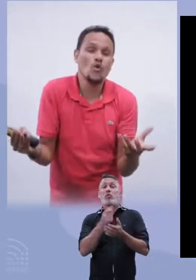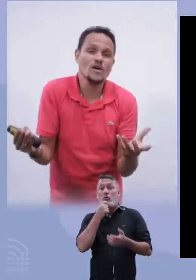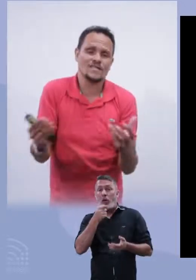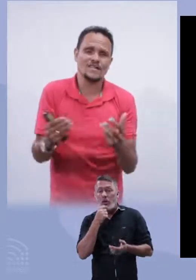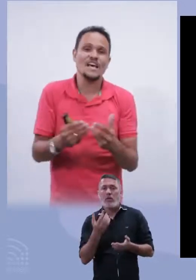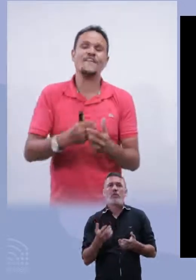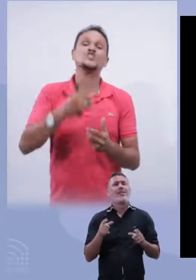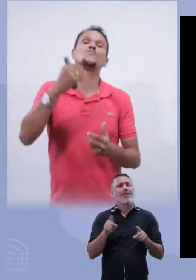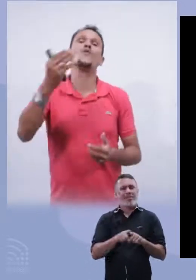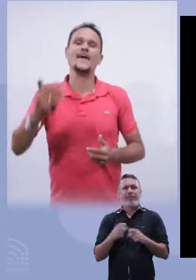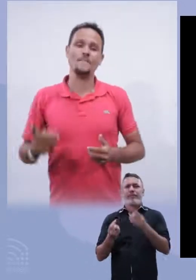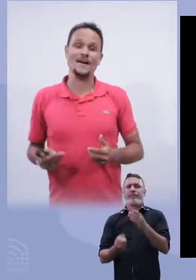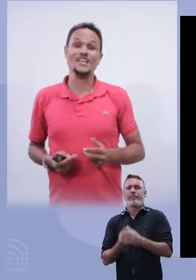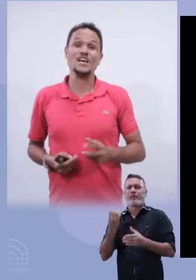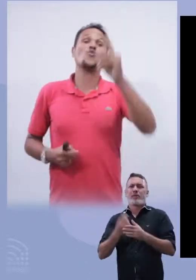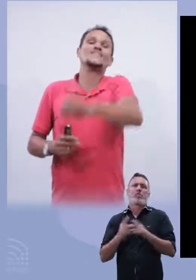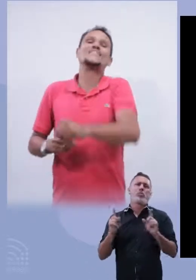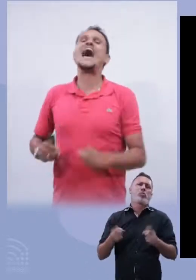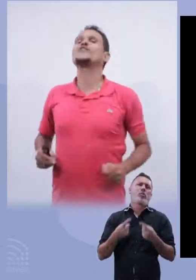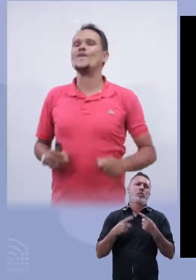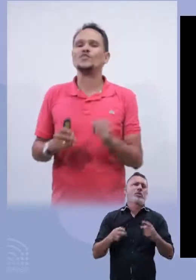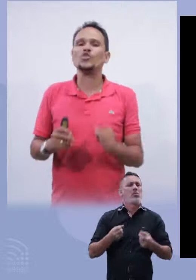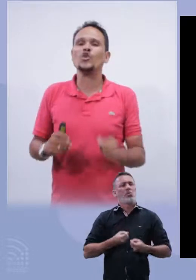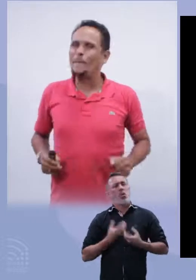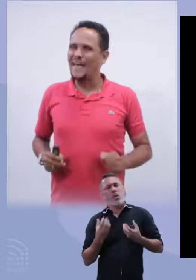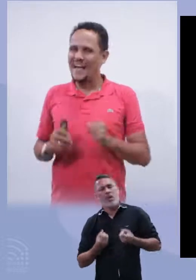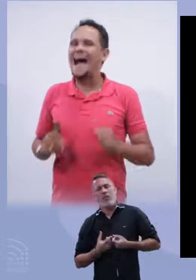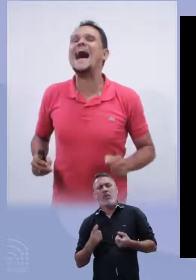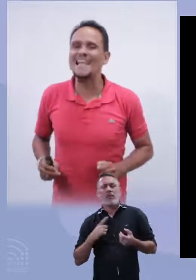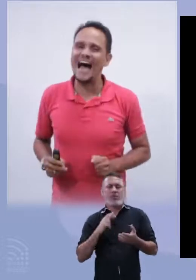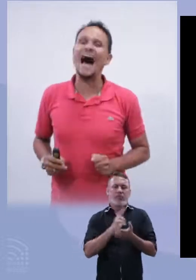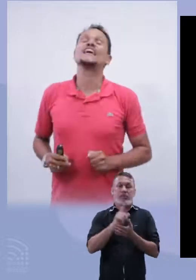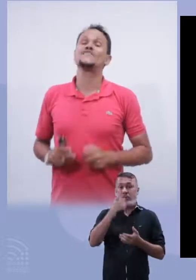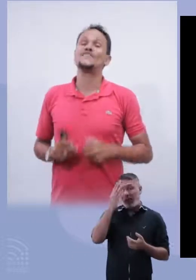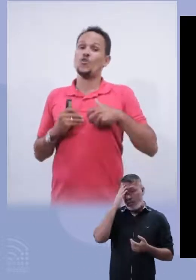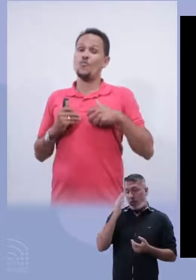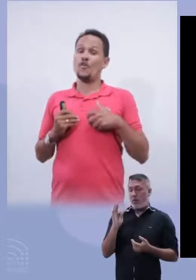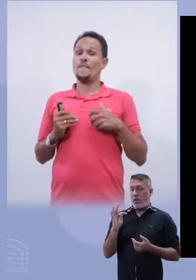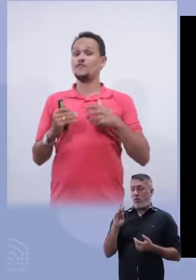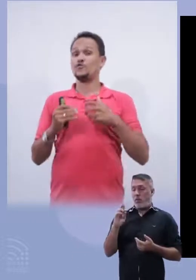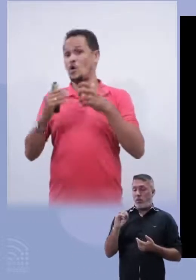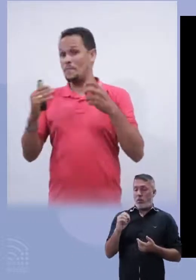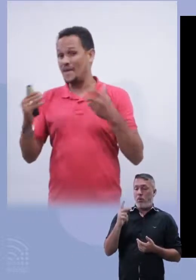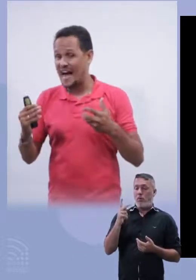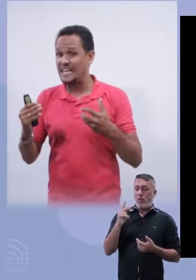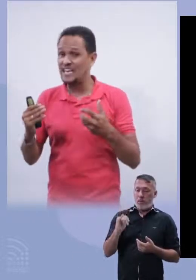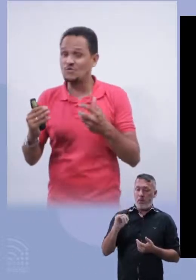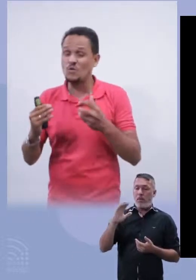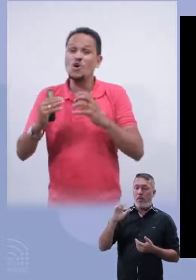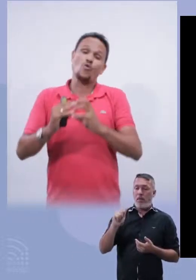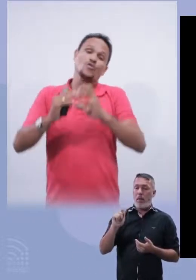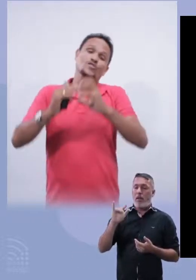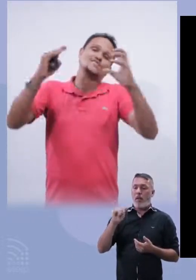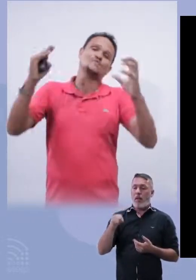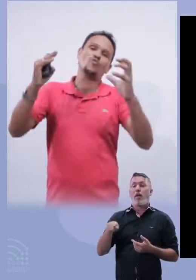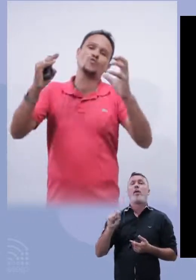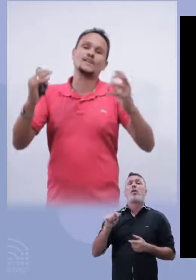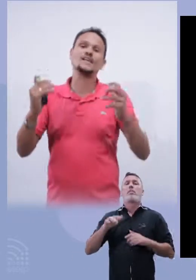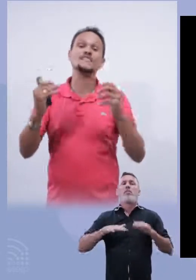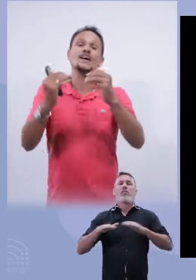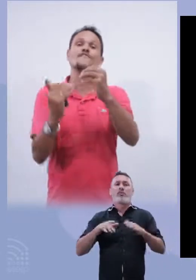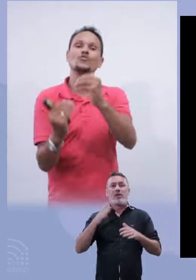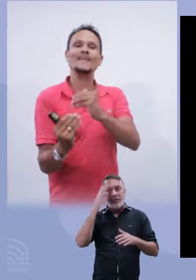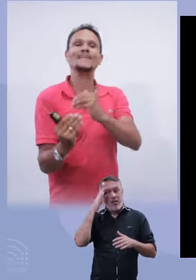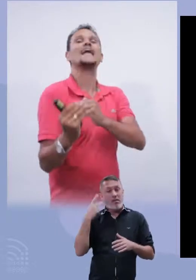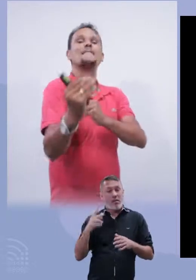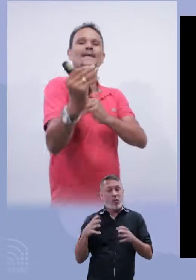várias músicas, vários poemas. Cuidado com a tropicália, que vai ser o movimento tropicalismo, cujas